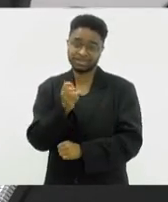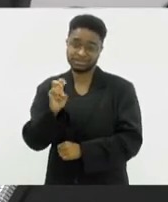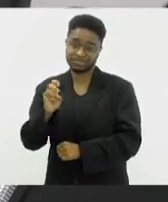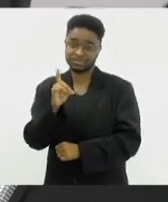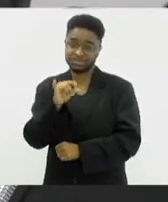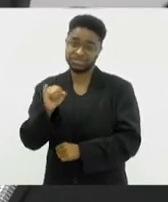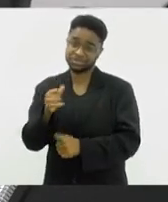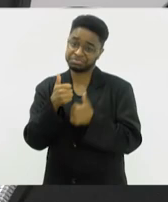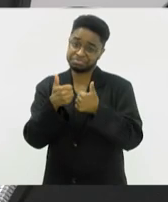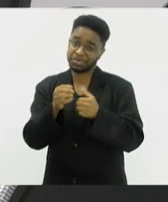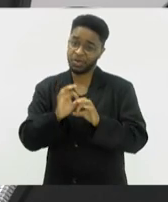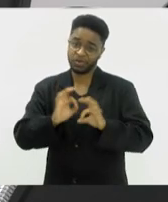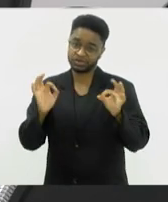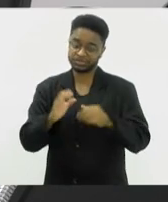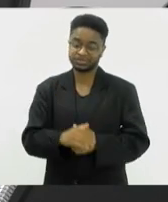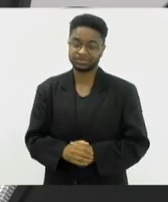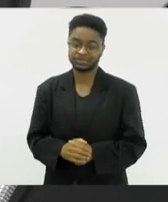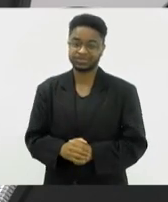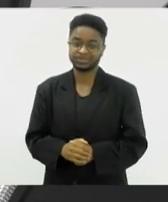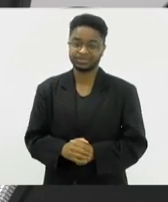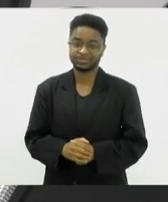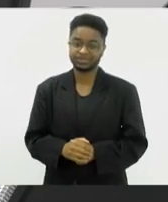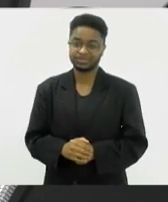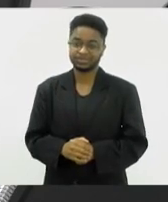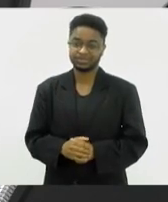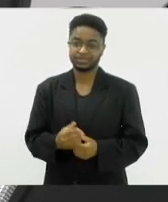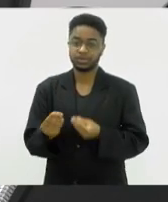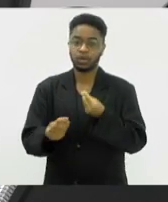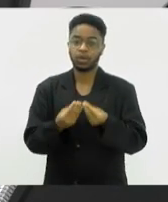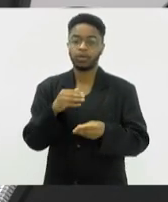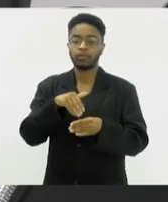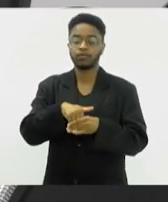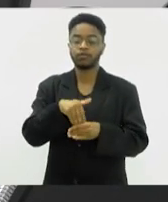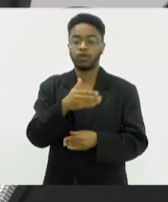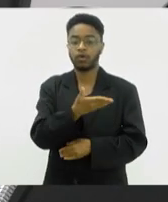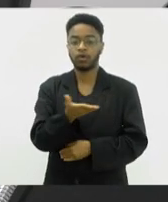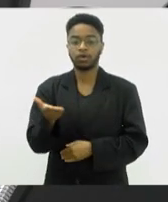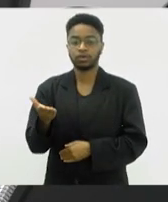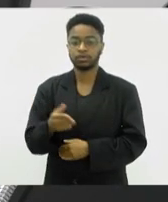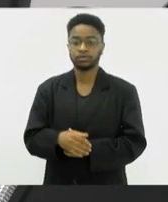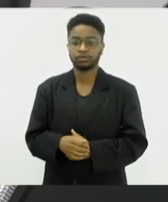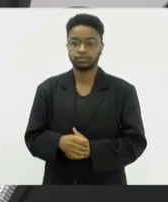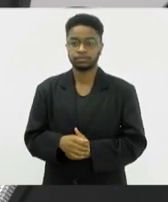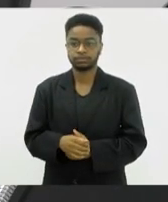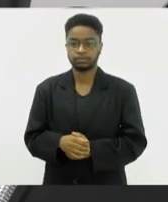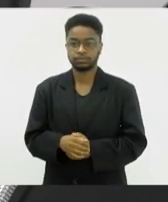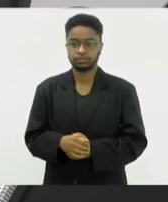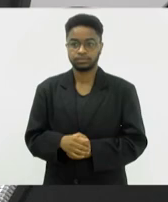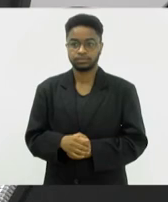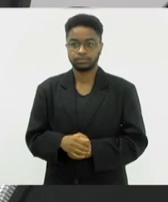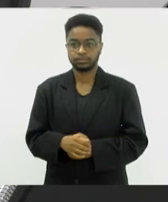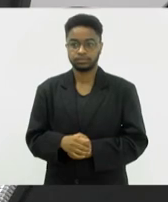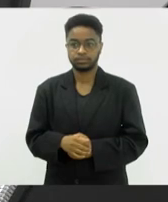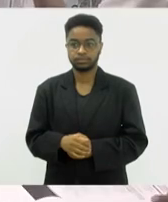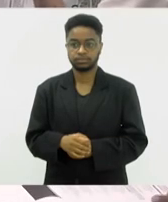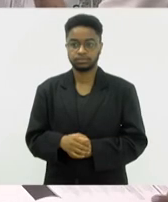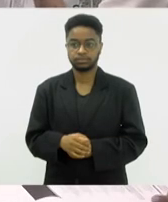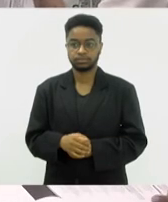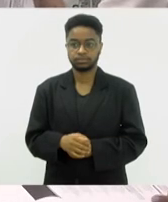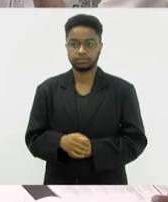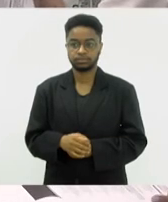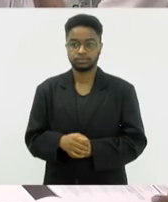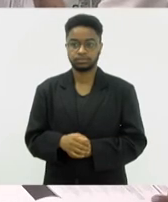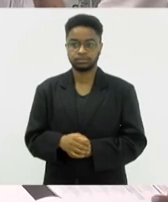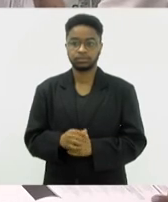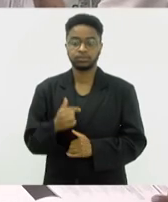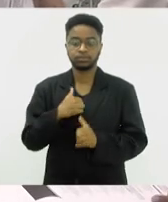né? Como é que vota o plenário da CCJ? Presidente,